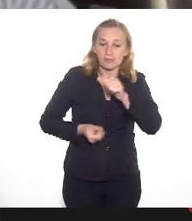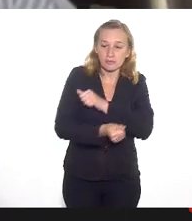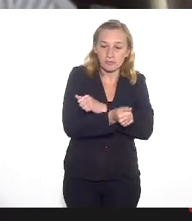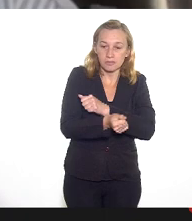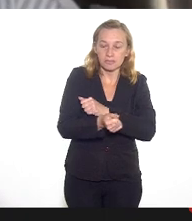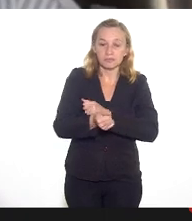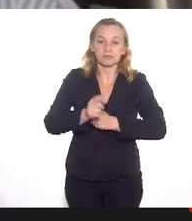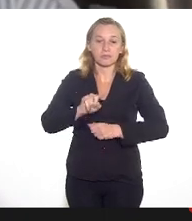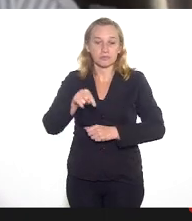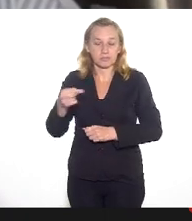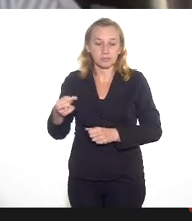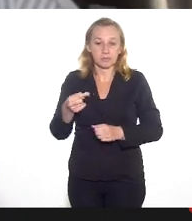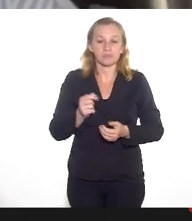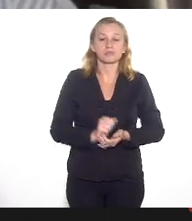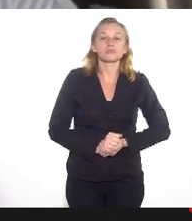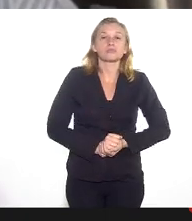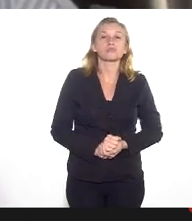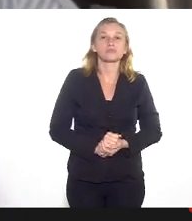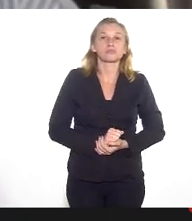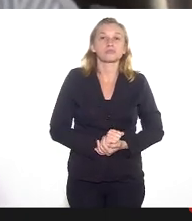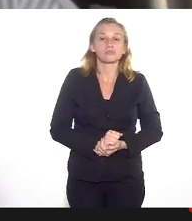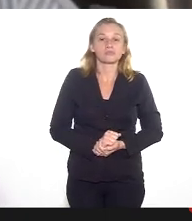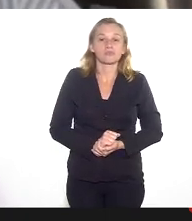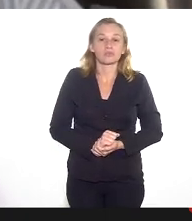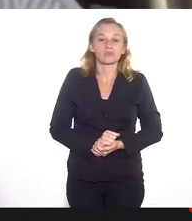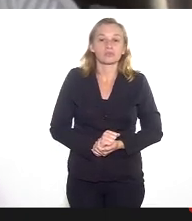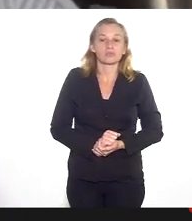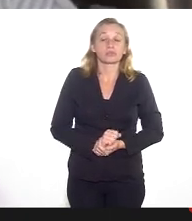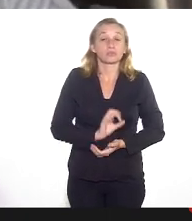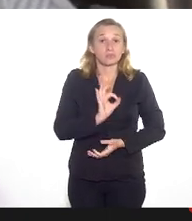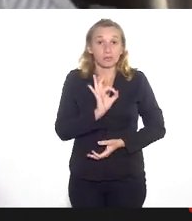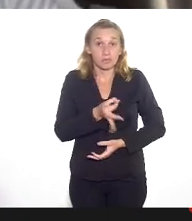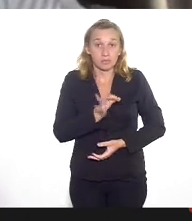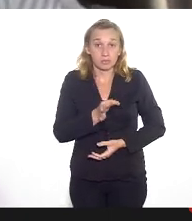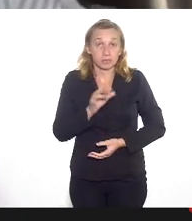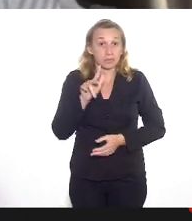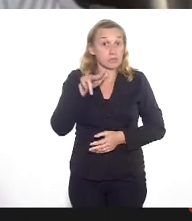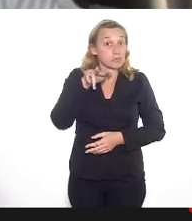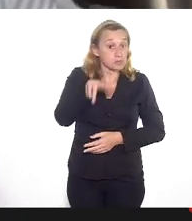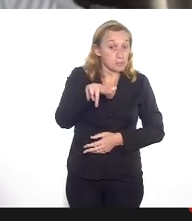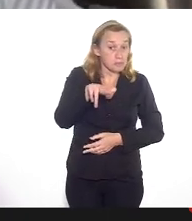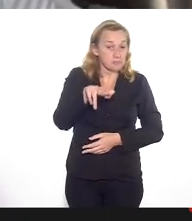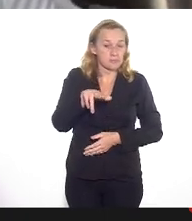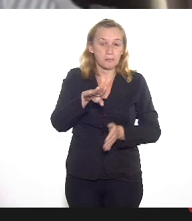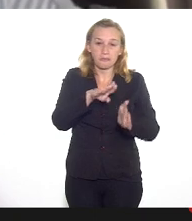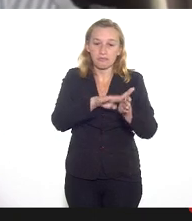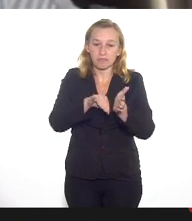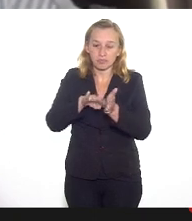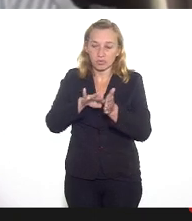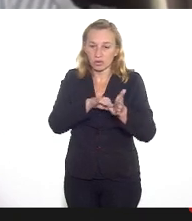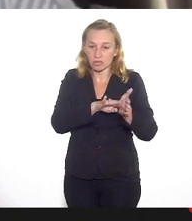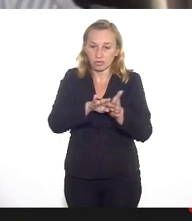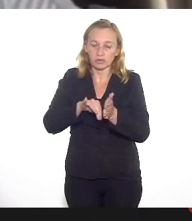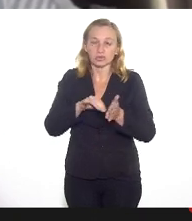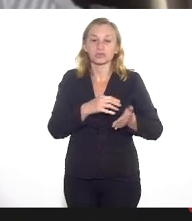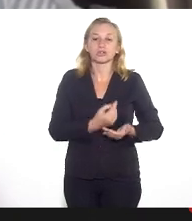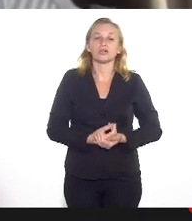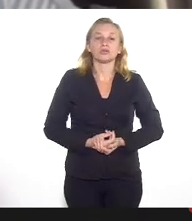etc., englobando tudo, é perfeitamente igual aos custos e gastos que